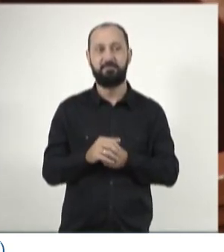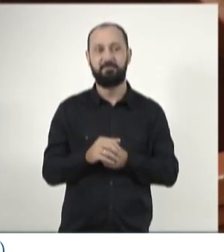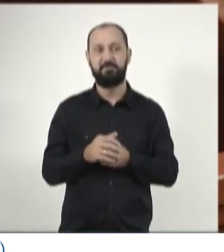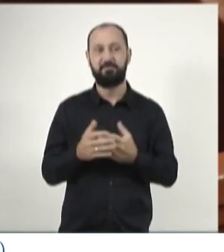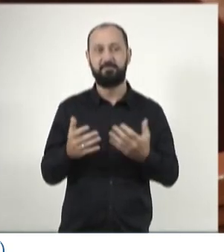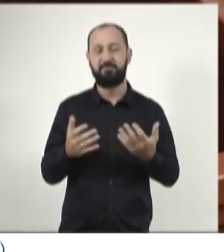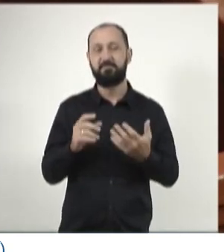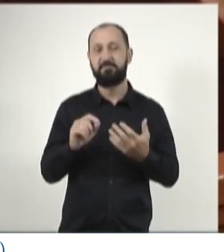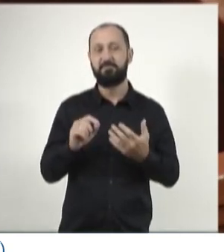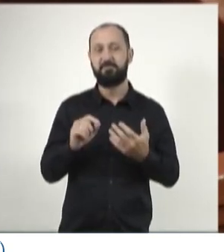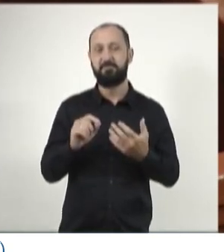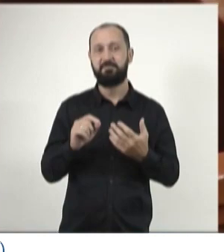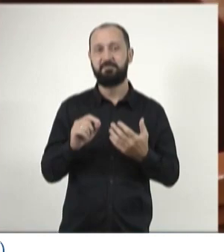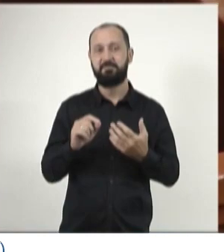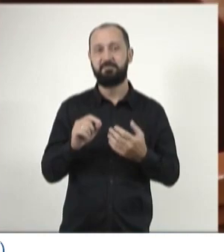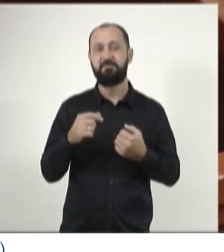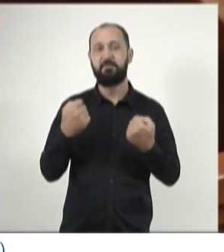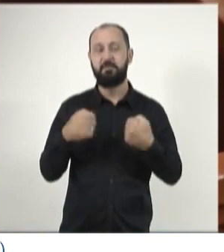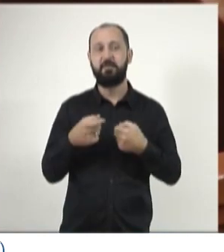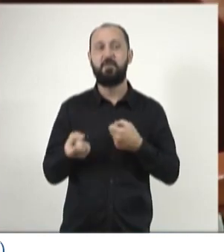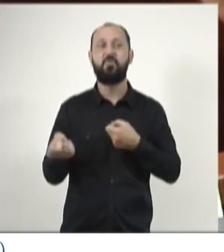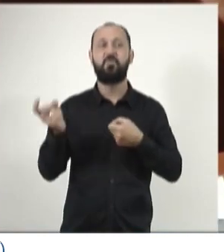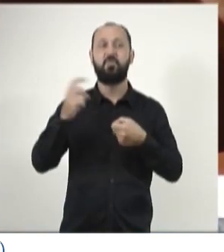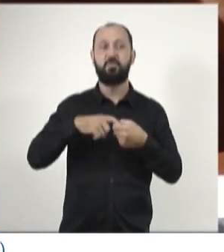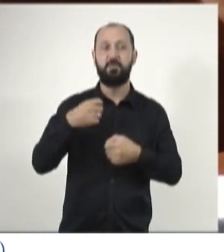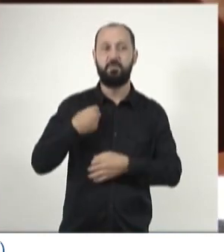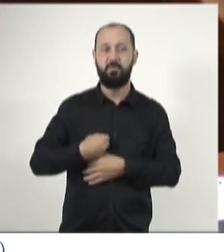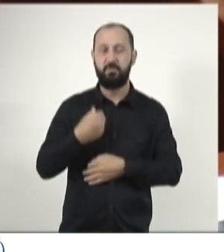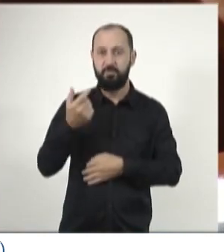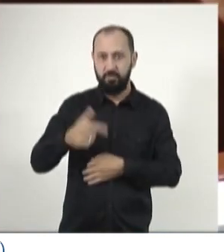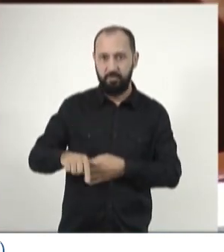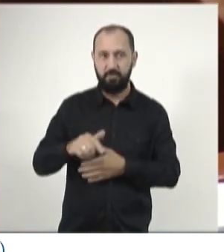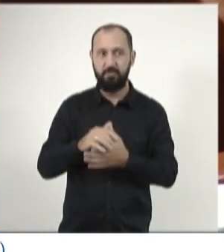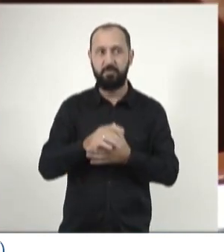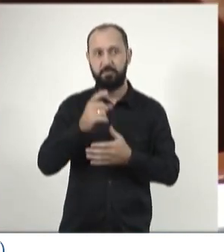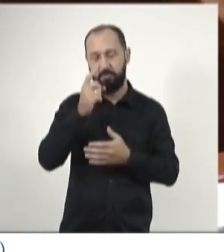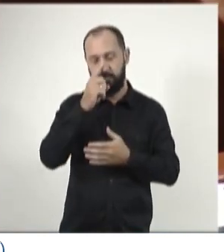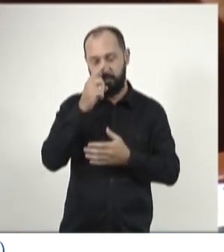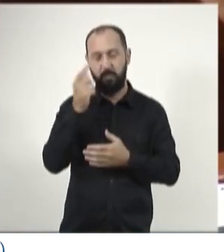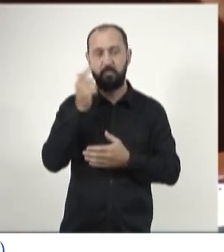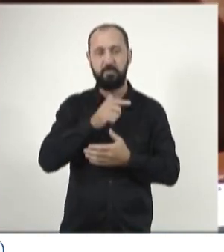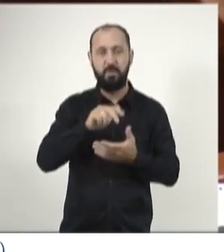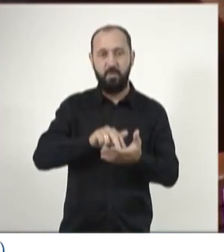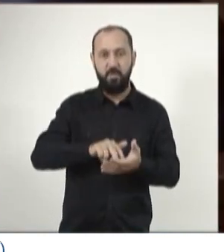isso. Ela tem que voltar a viver novamente. Minha mãe renasceu